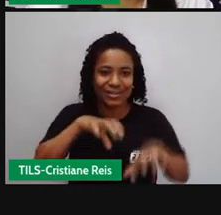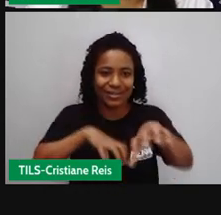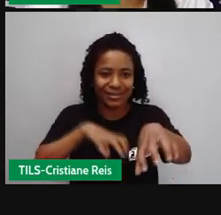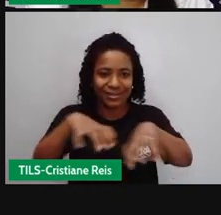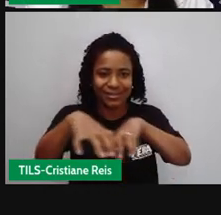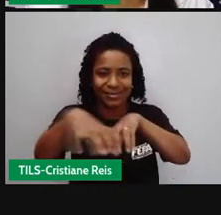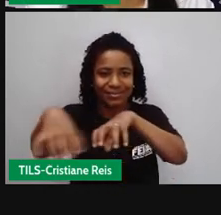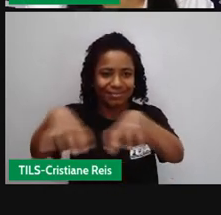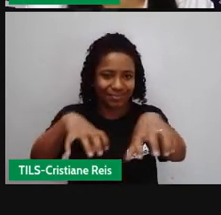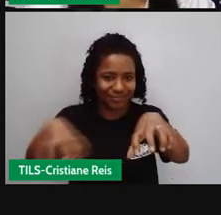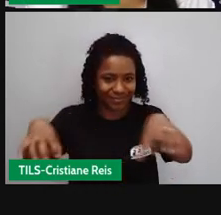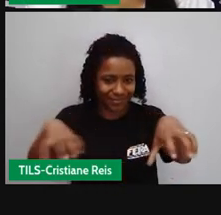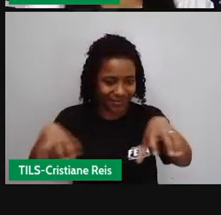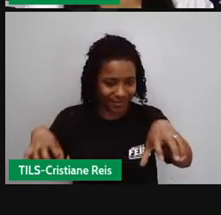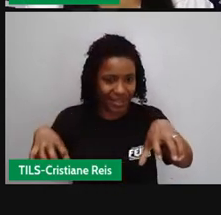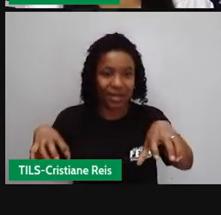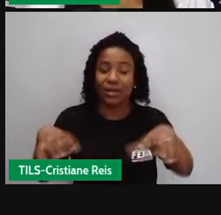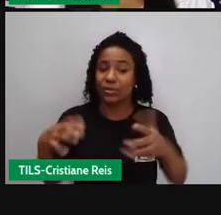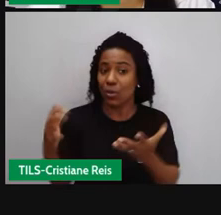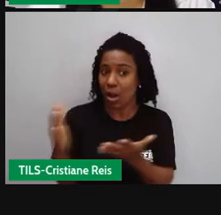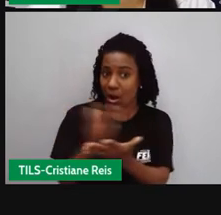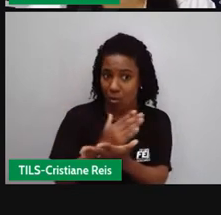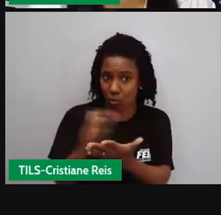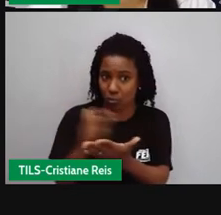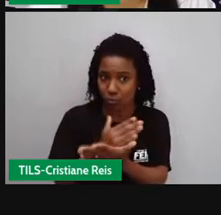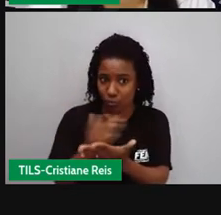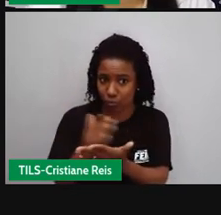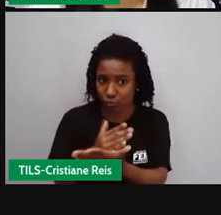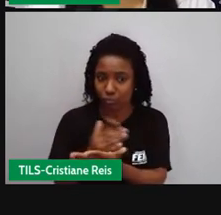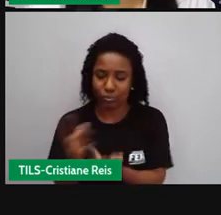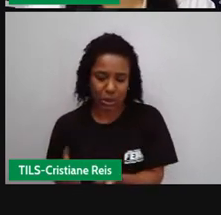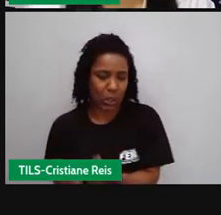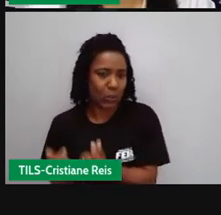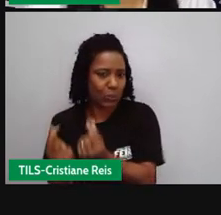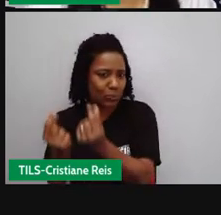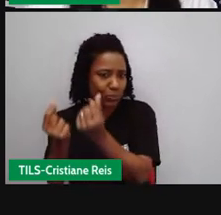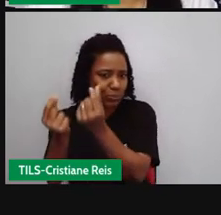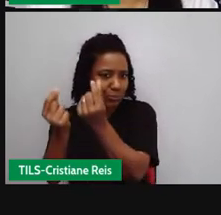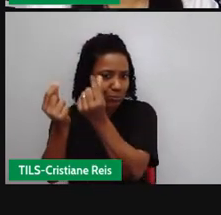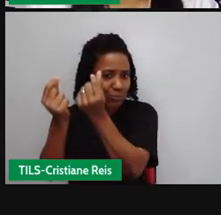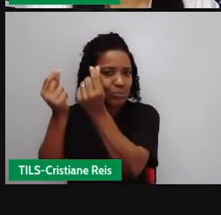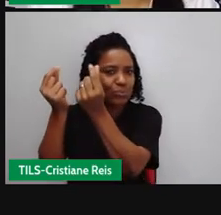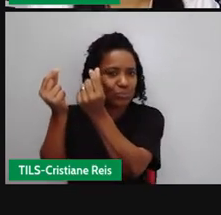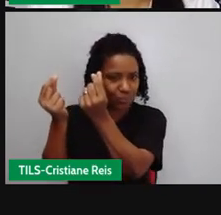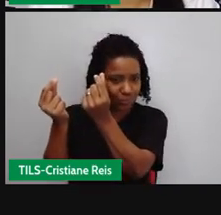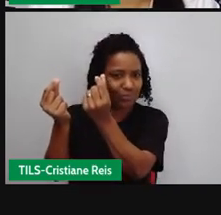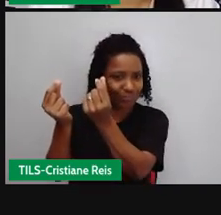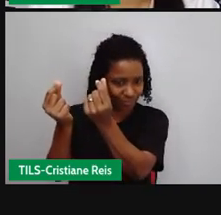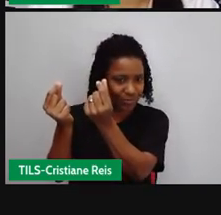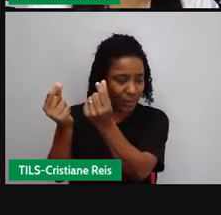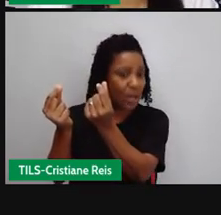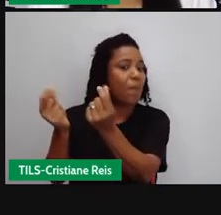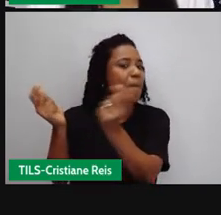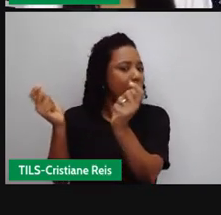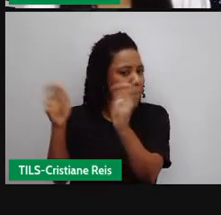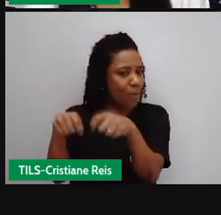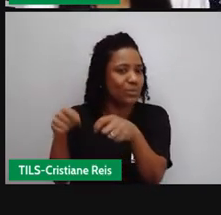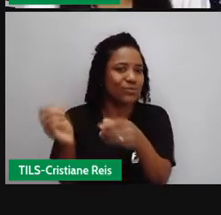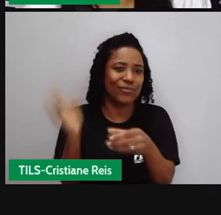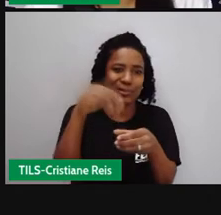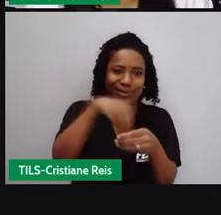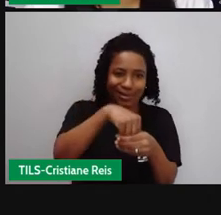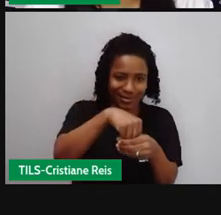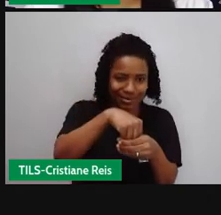de renda. Isso aí, então, no período ainda monárquico. Ah, Pró, mas a gente estudou aí que na monarquia não tinha